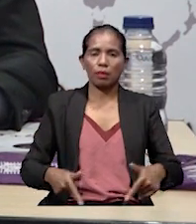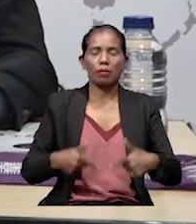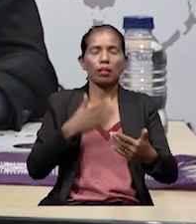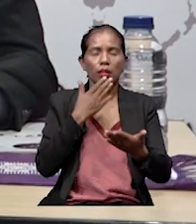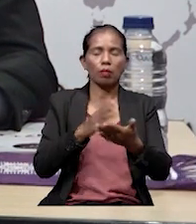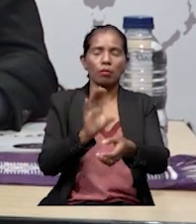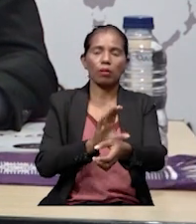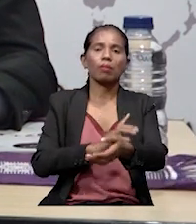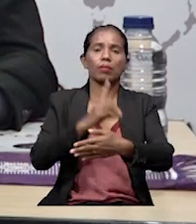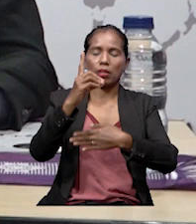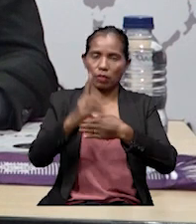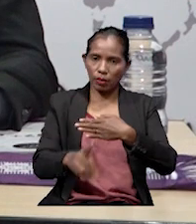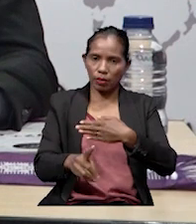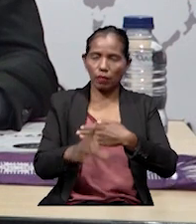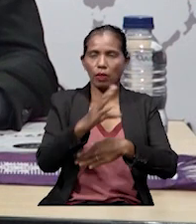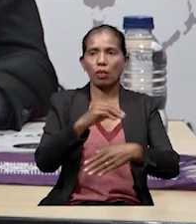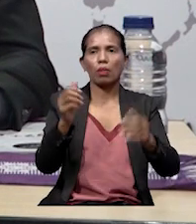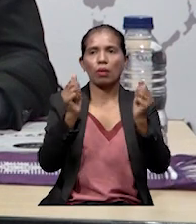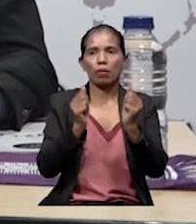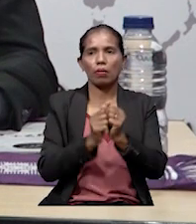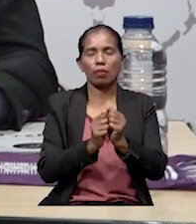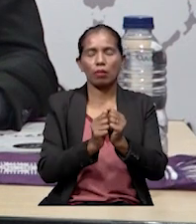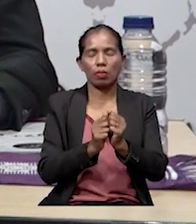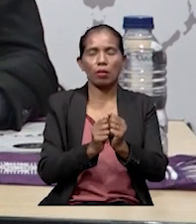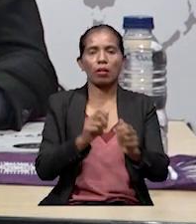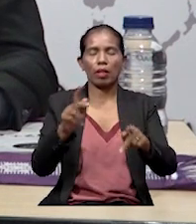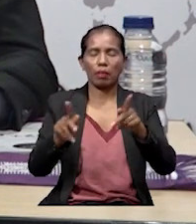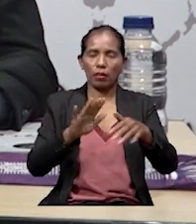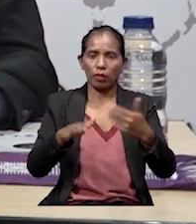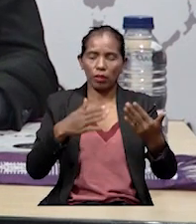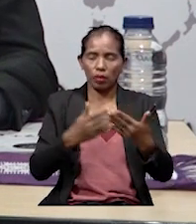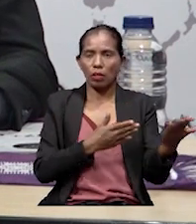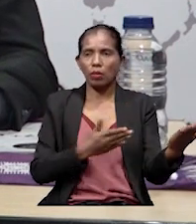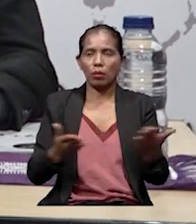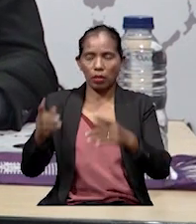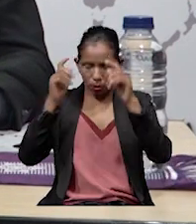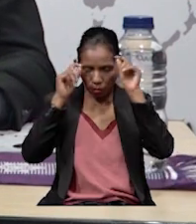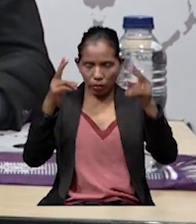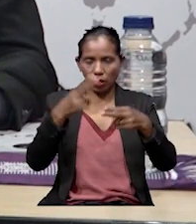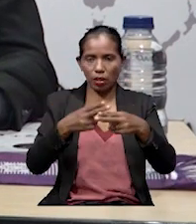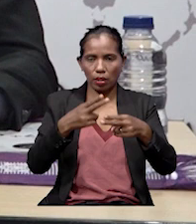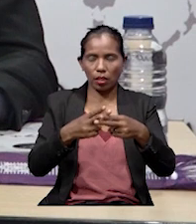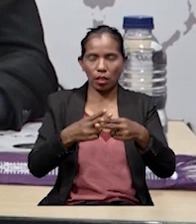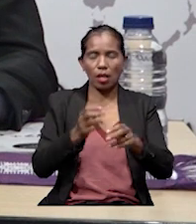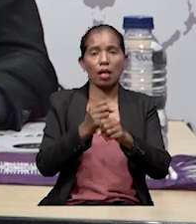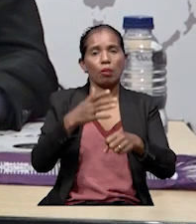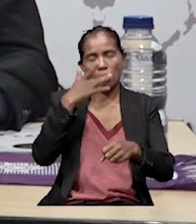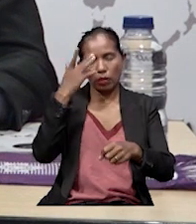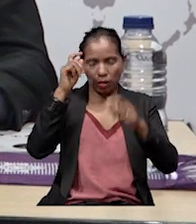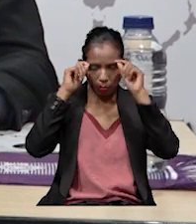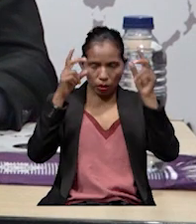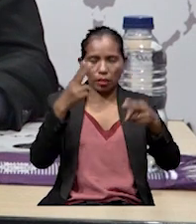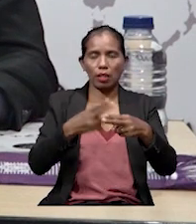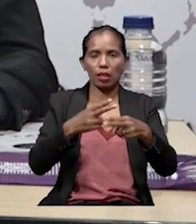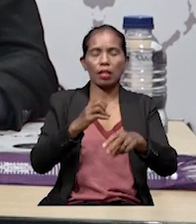promove desenvolvimento ou diplomacia. Lori Timor-Leste e Hamor em Timor-Leste e Naran e mundo